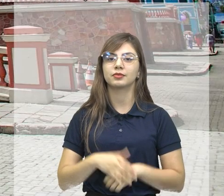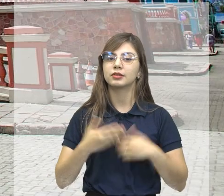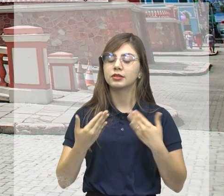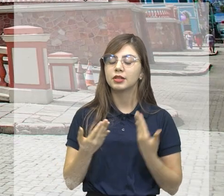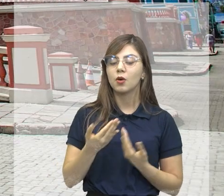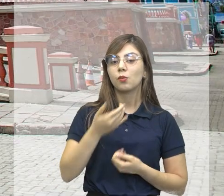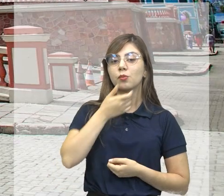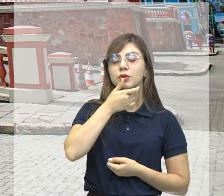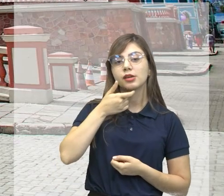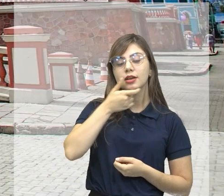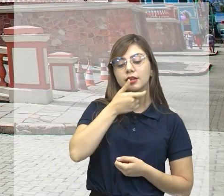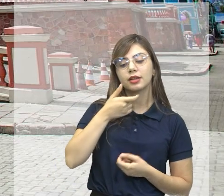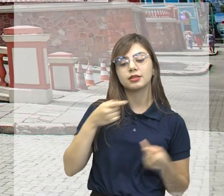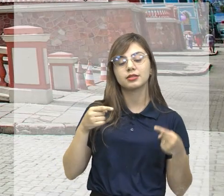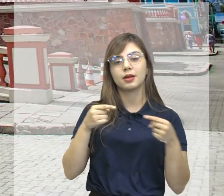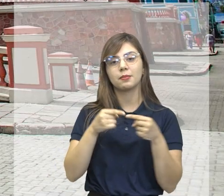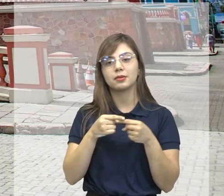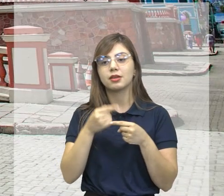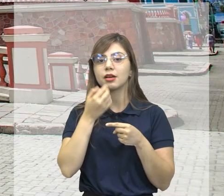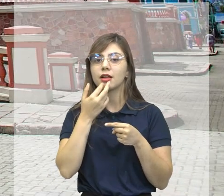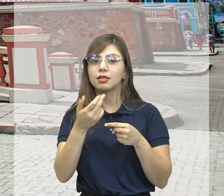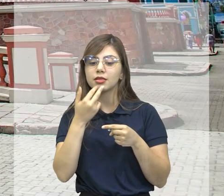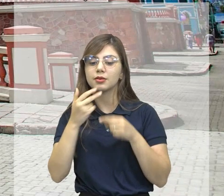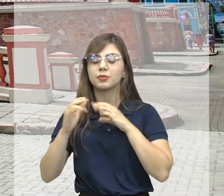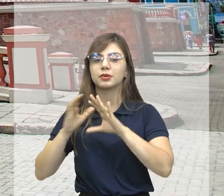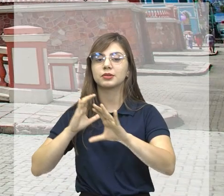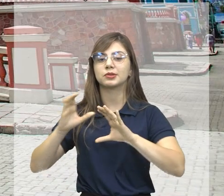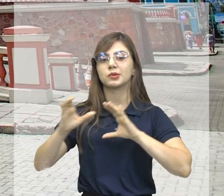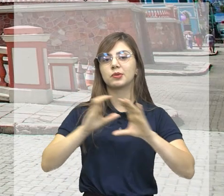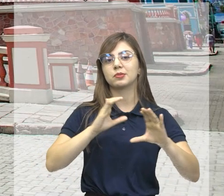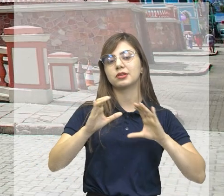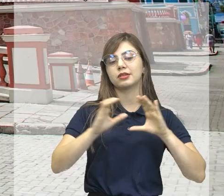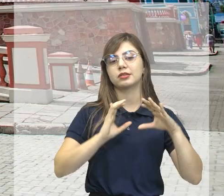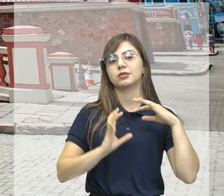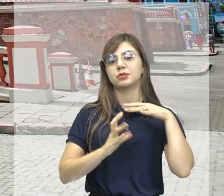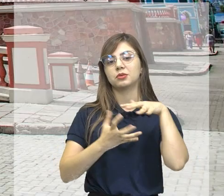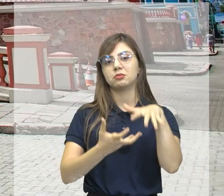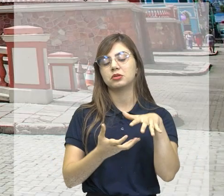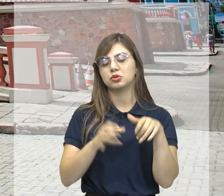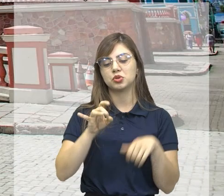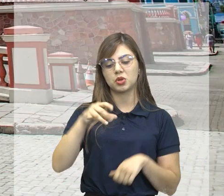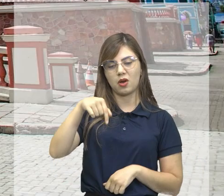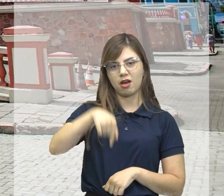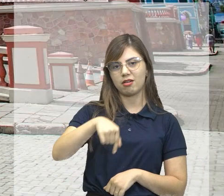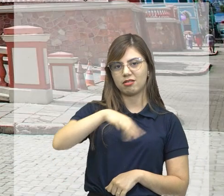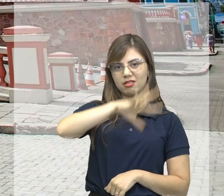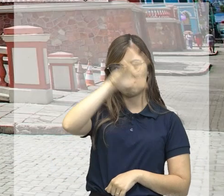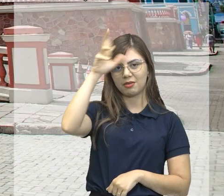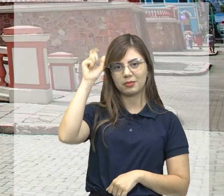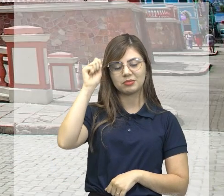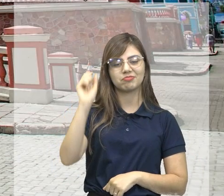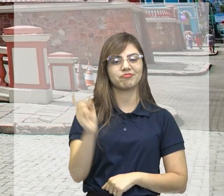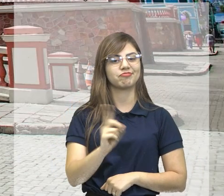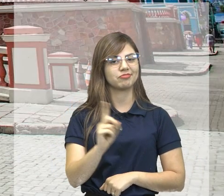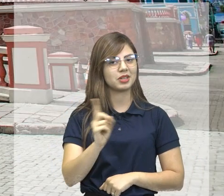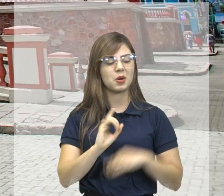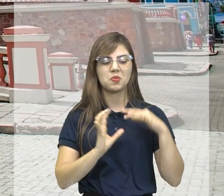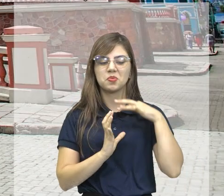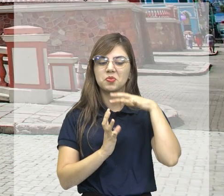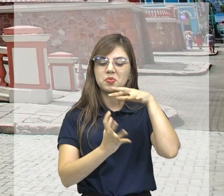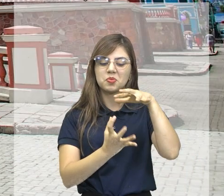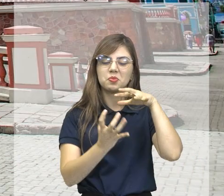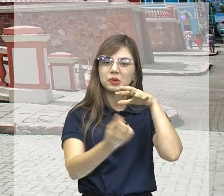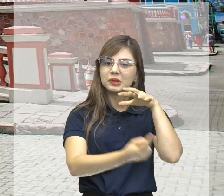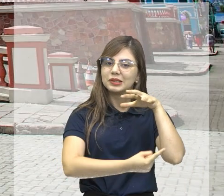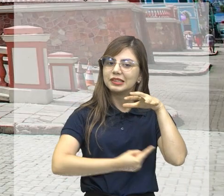franca, ela atua em vários aspectos, né? Não somente no nosso Amazonas, né? Como no mundo todo.